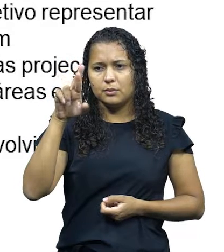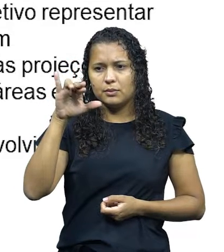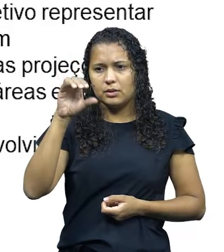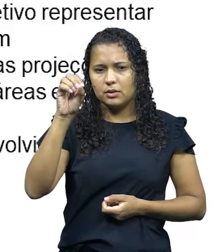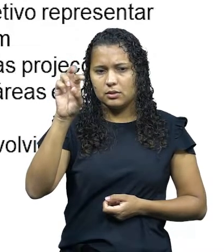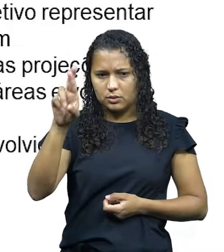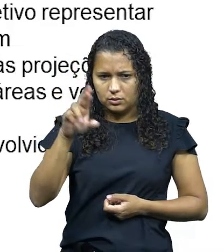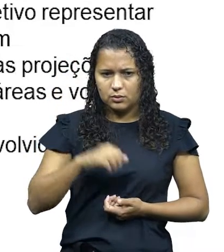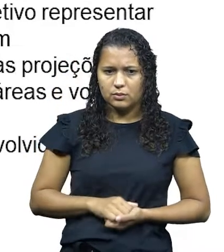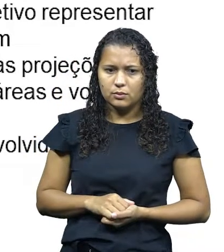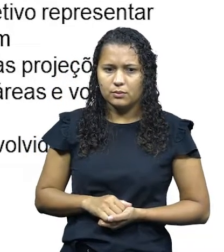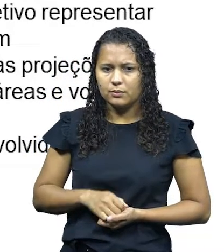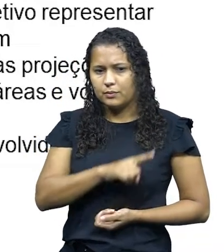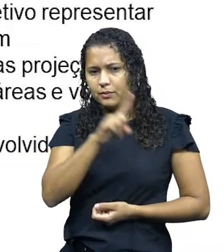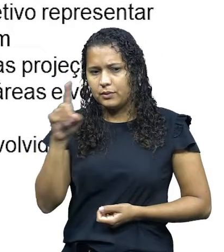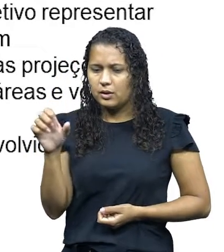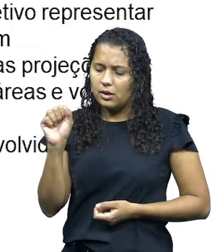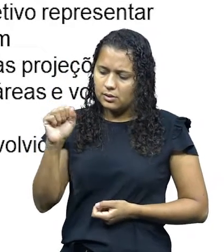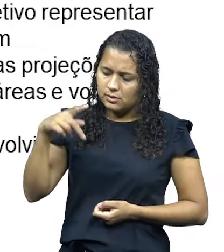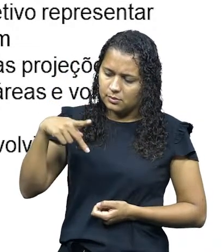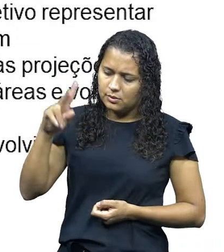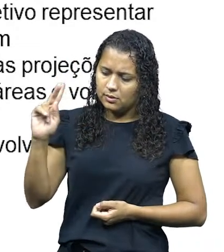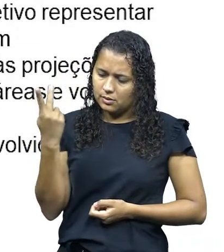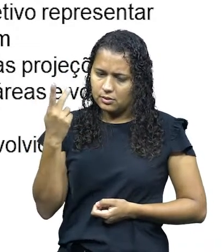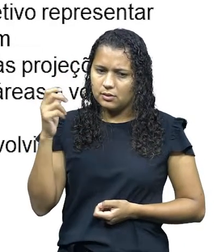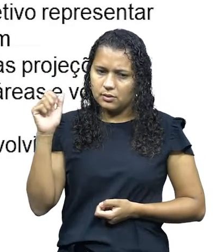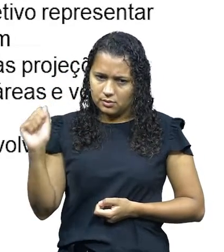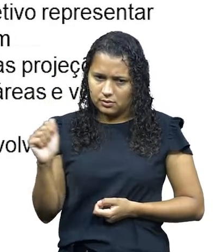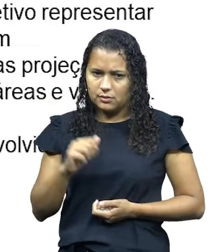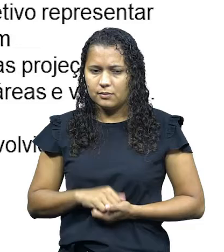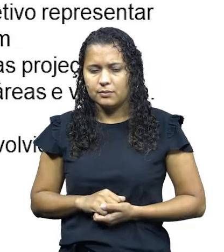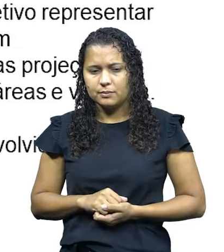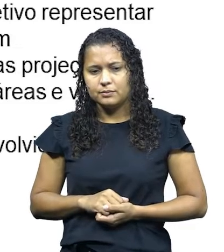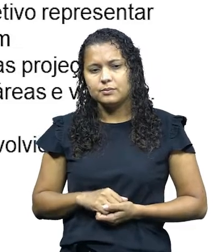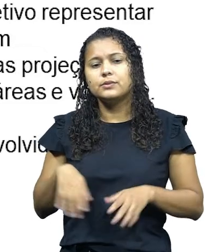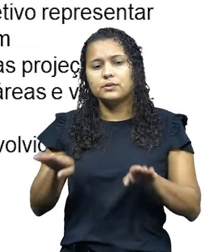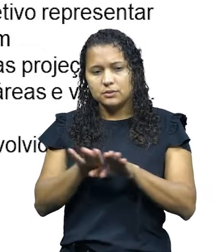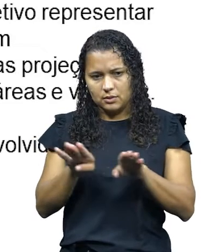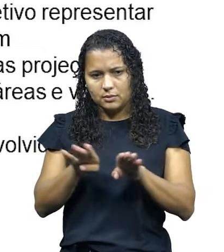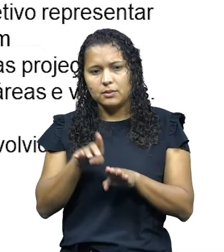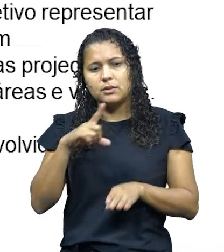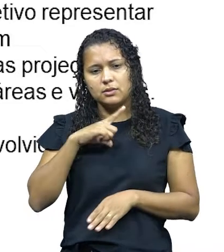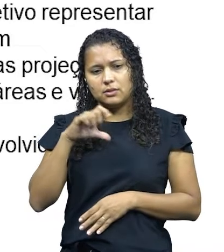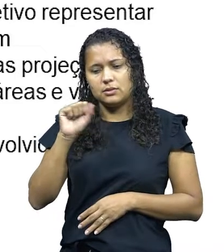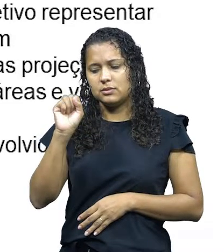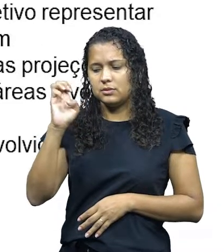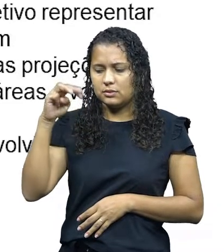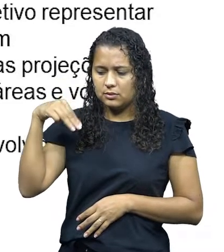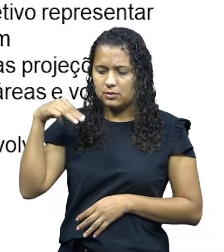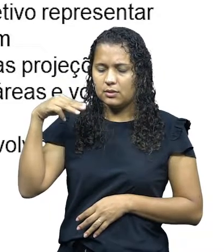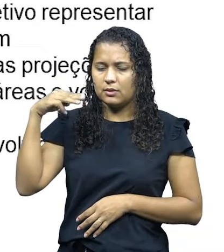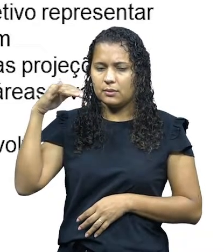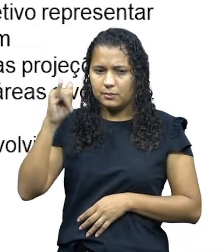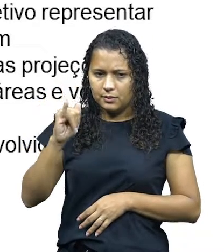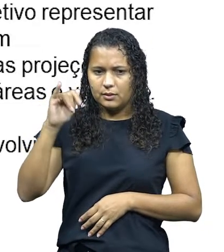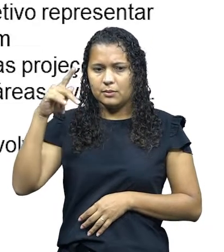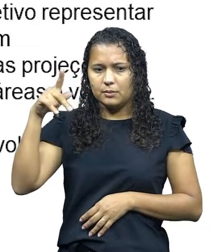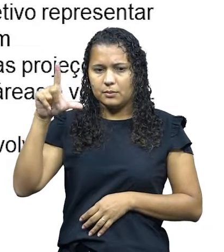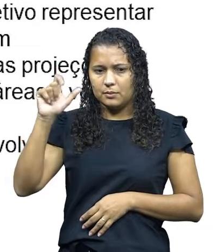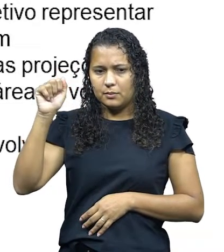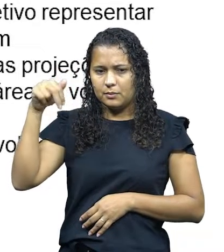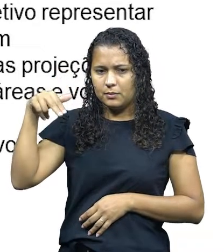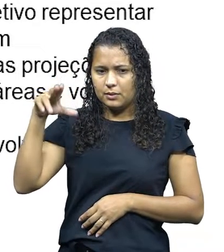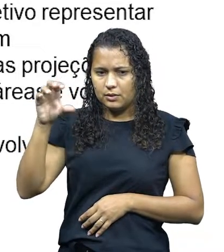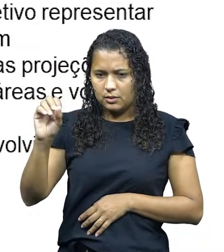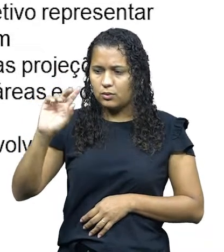horizontal anterior. No segundo diedro, nós temos a representação também do semiplano vertical